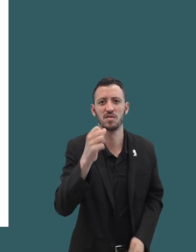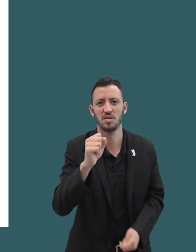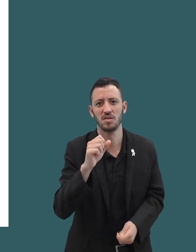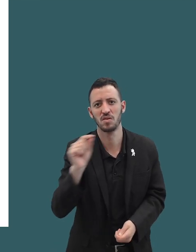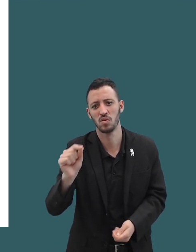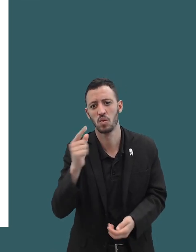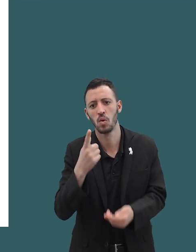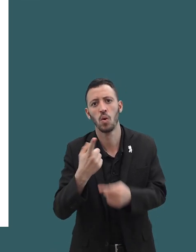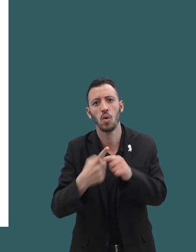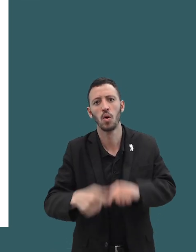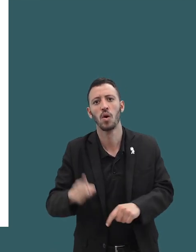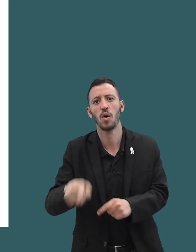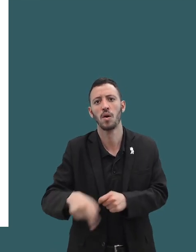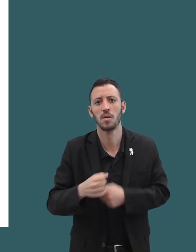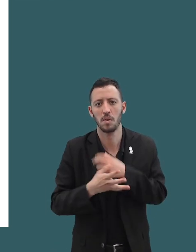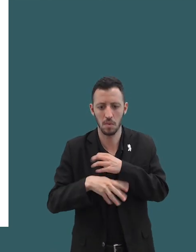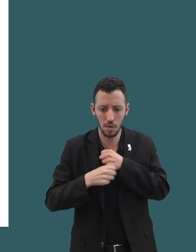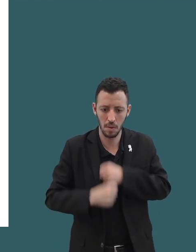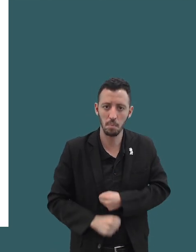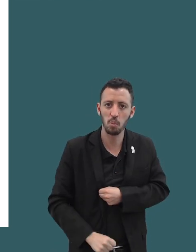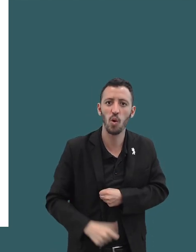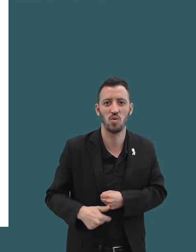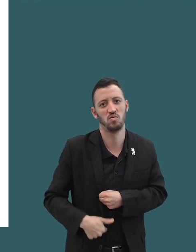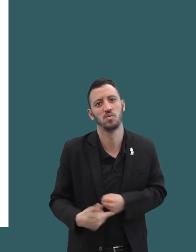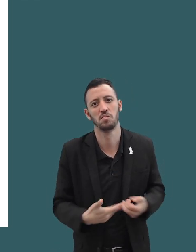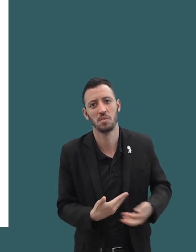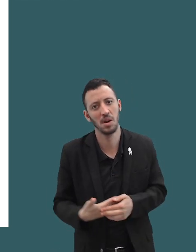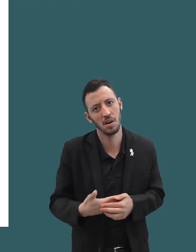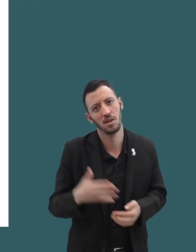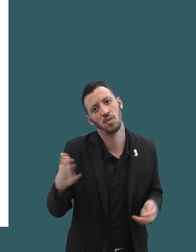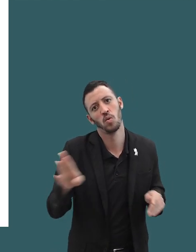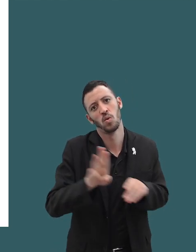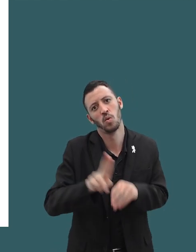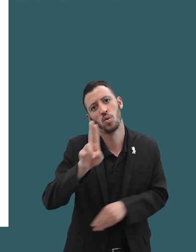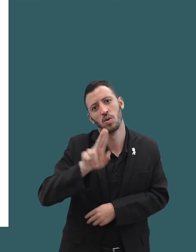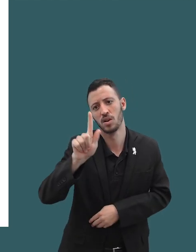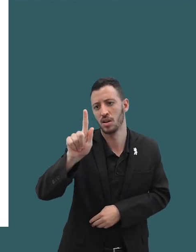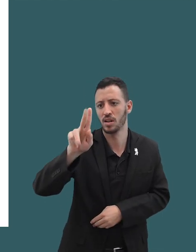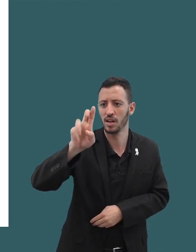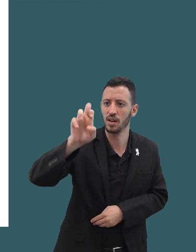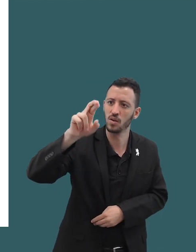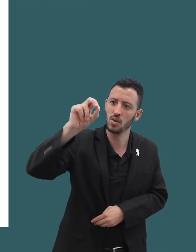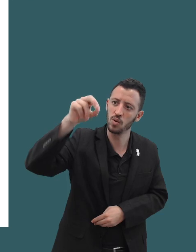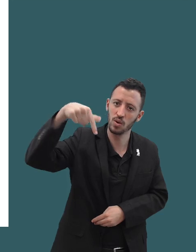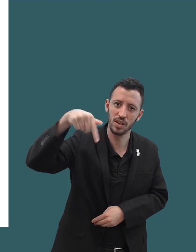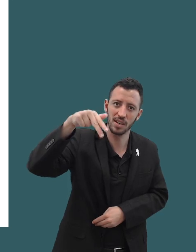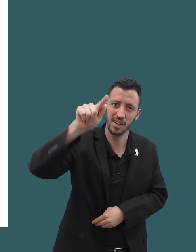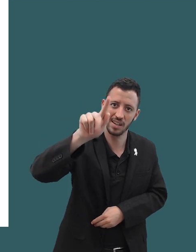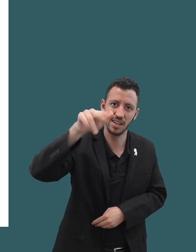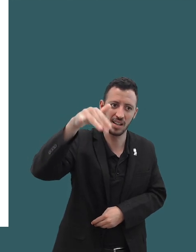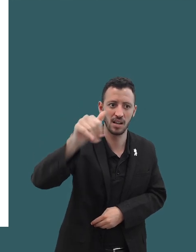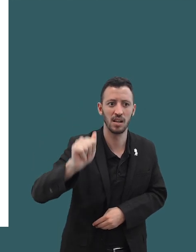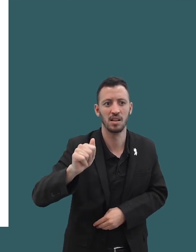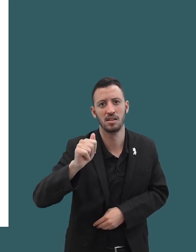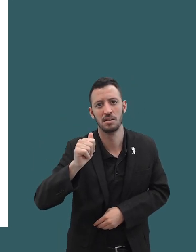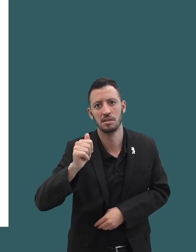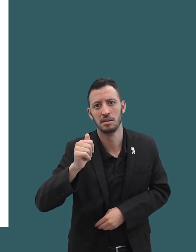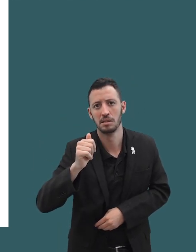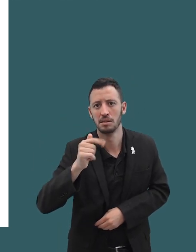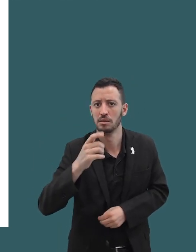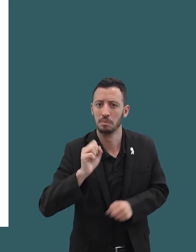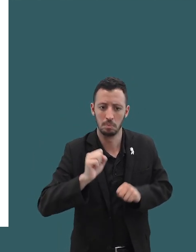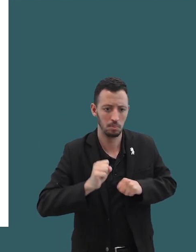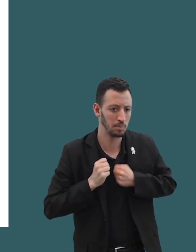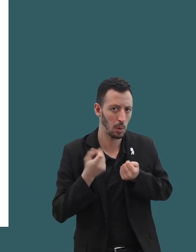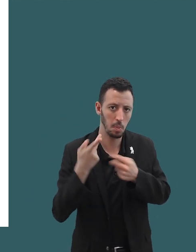contra o aborto legal e defendem o uso da cloroquina ainda. Né? Então, isso é um escândalo público. Não